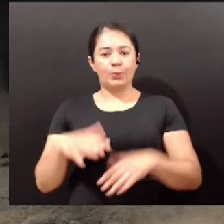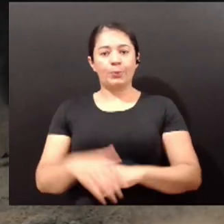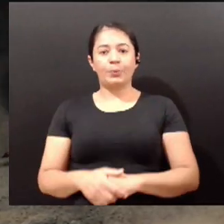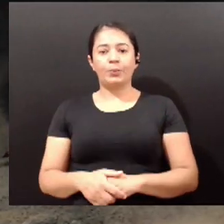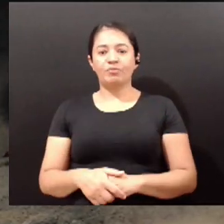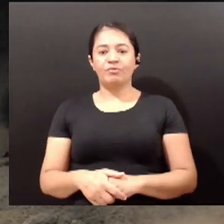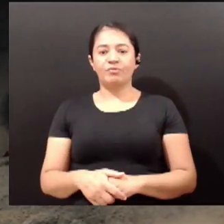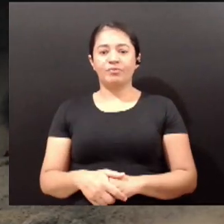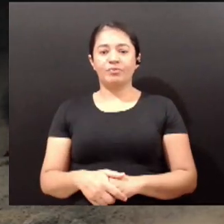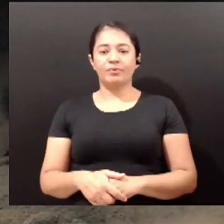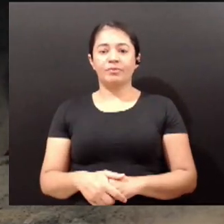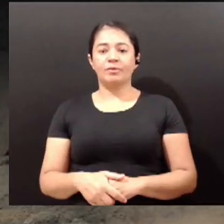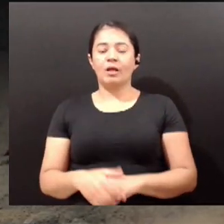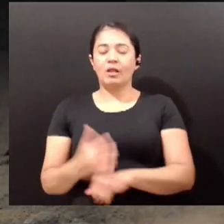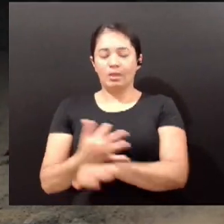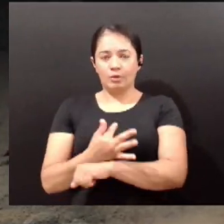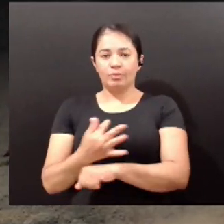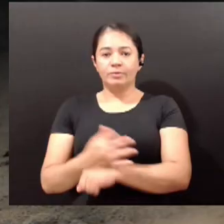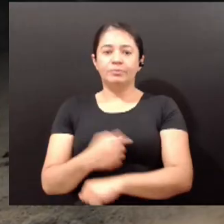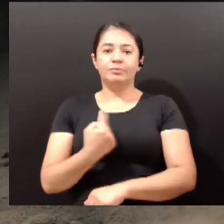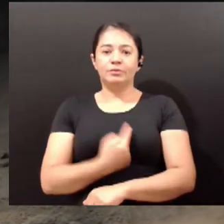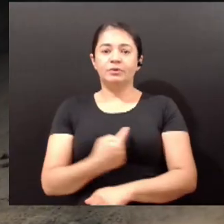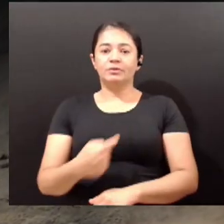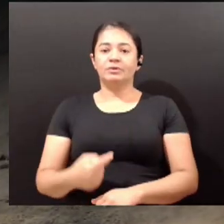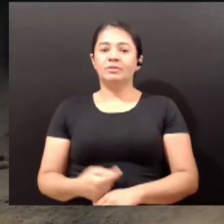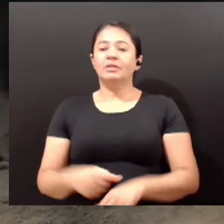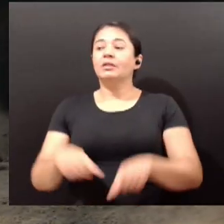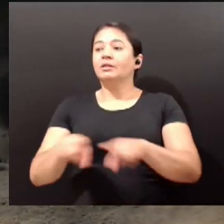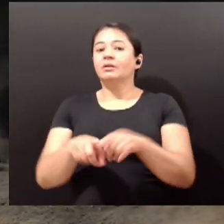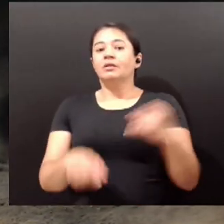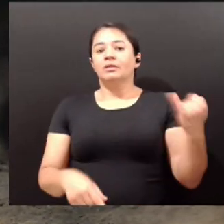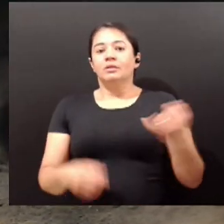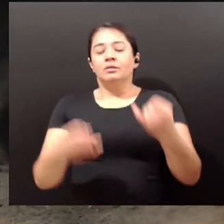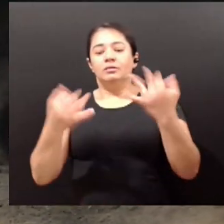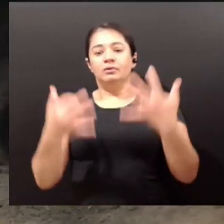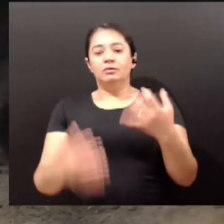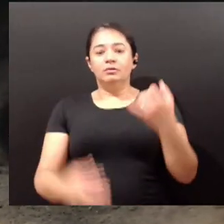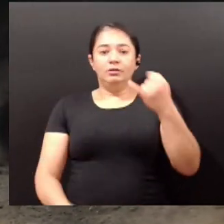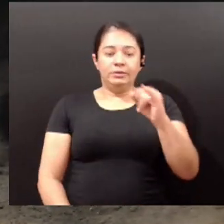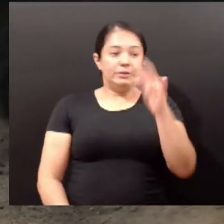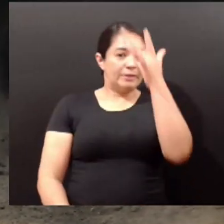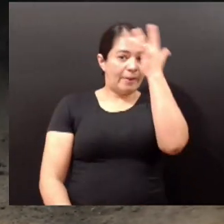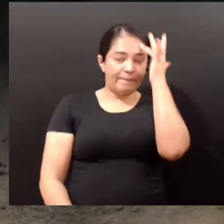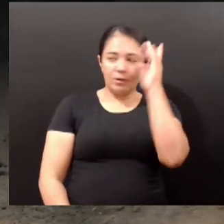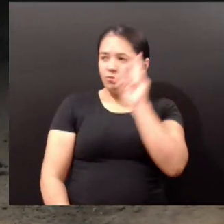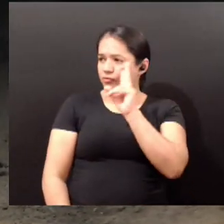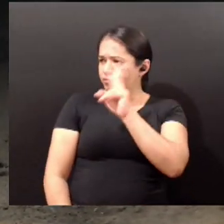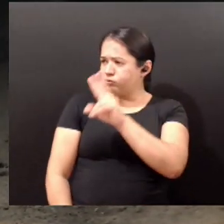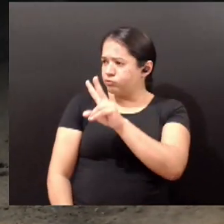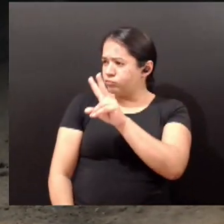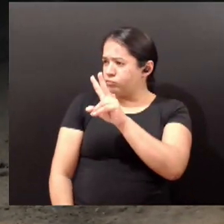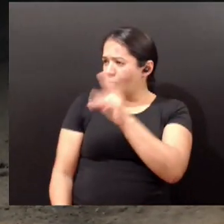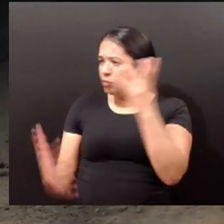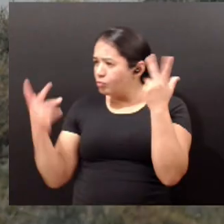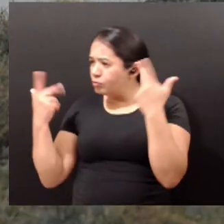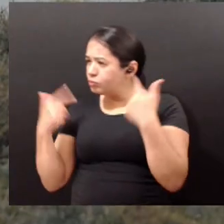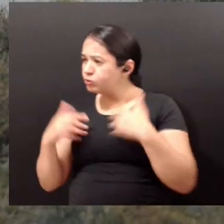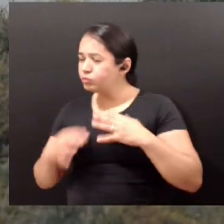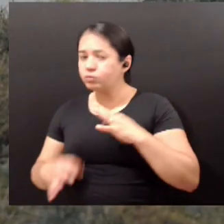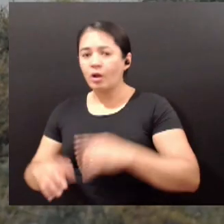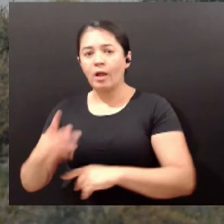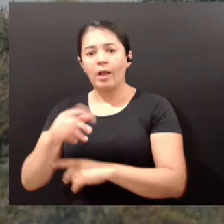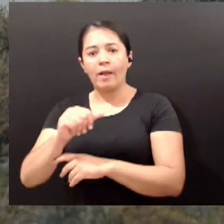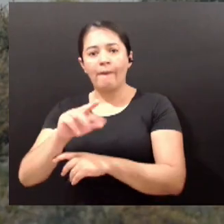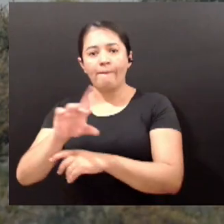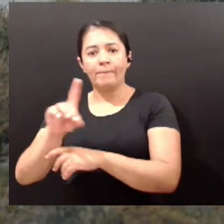tolerante aí pra gente. Acho que é até válido a gente falar, né? Caso um ser humano aviste, né, uma onça parda, o que ele deve ou não